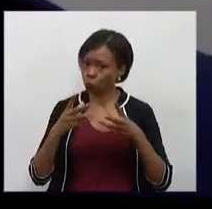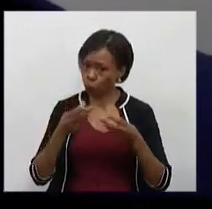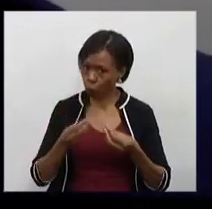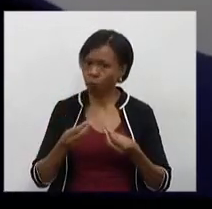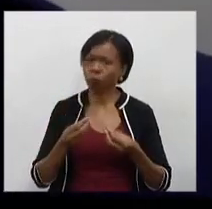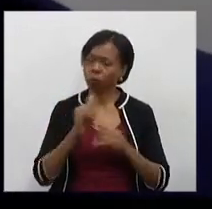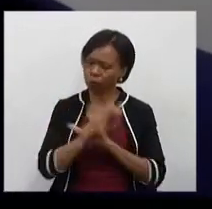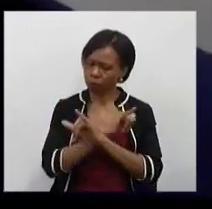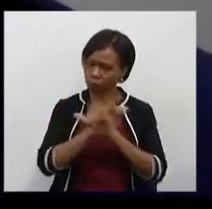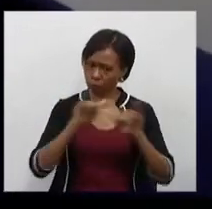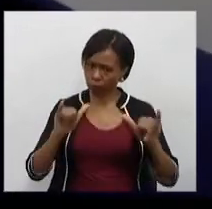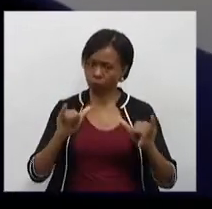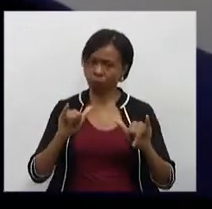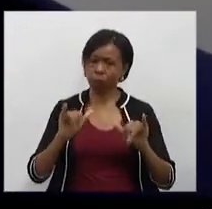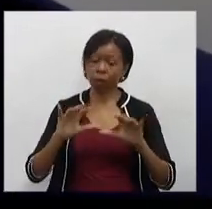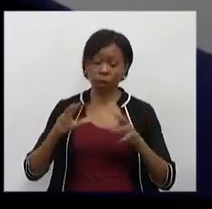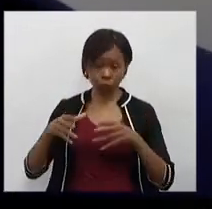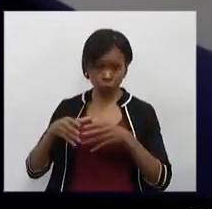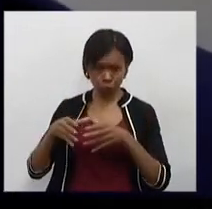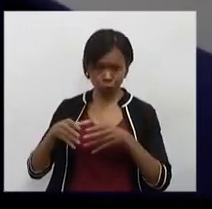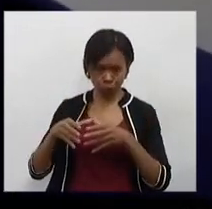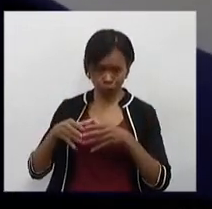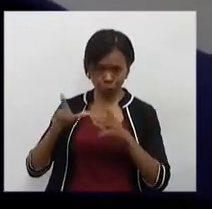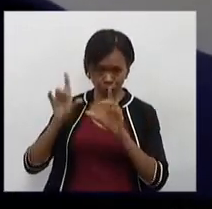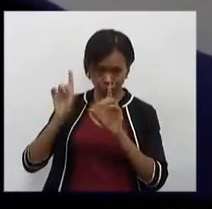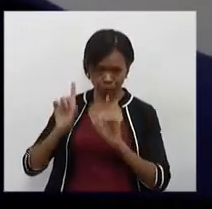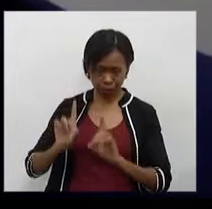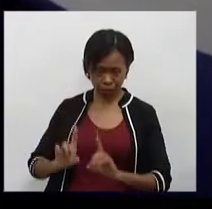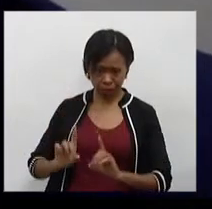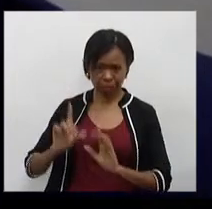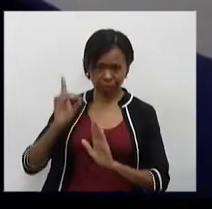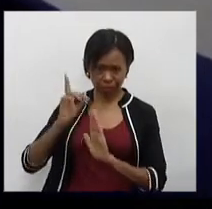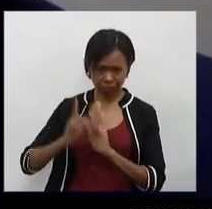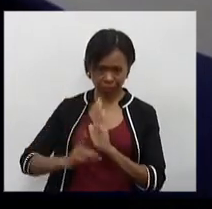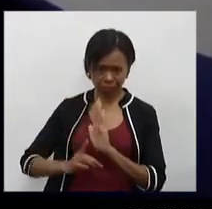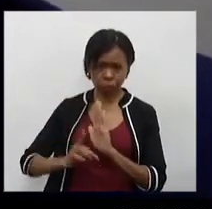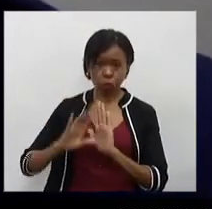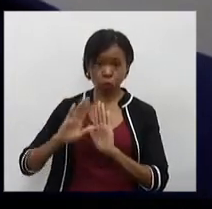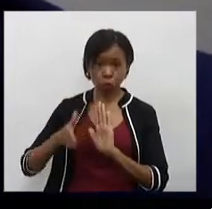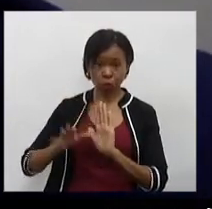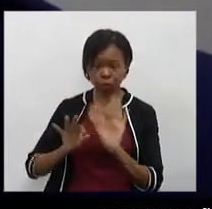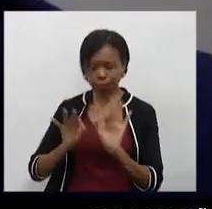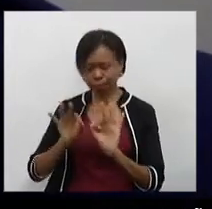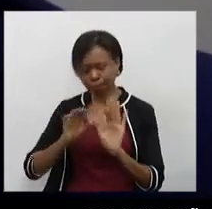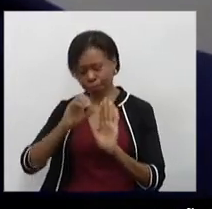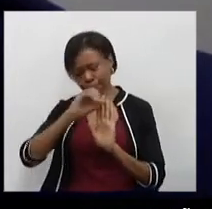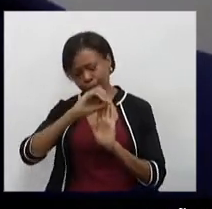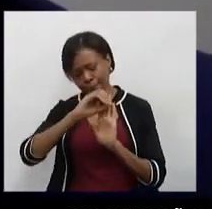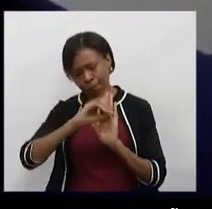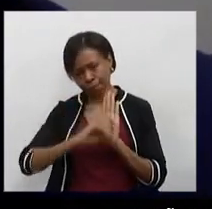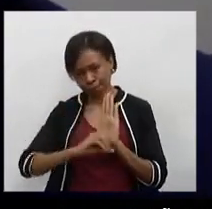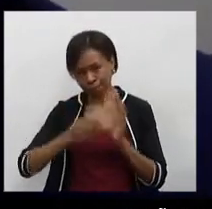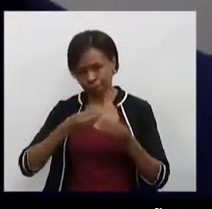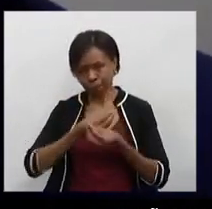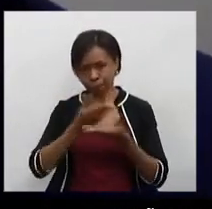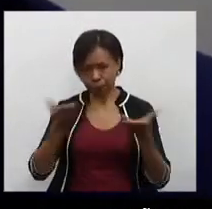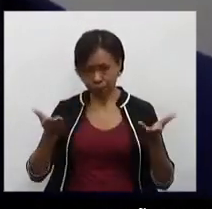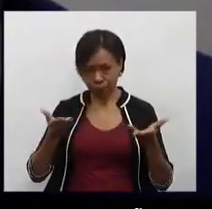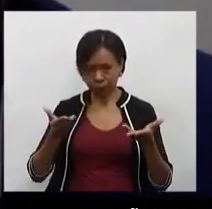Deficiência confeccionou um ofício, ele já está pronto, foi encaminhado à diretoria da